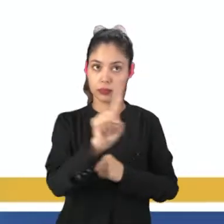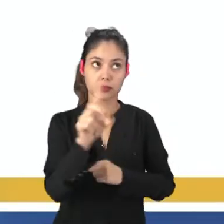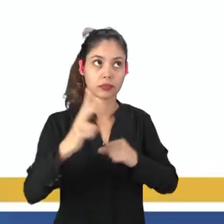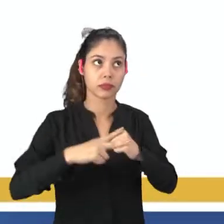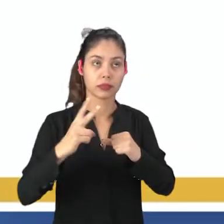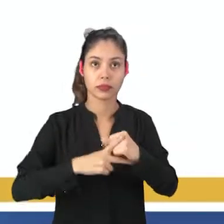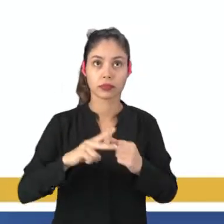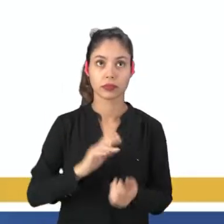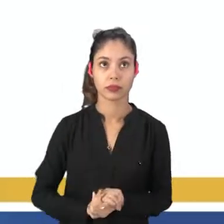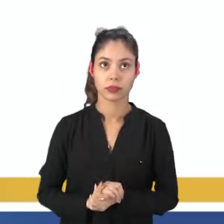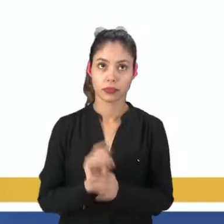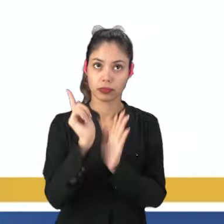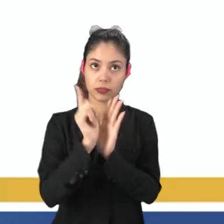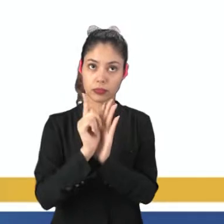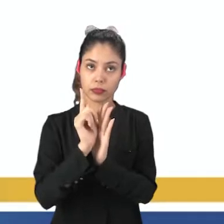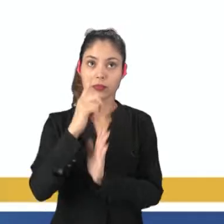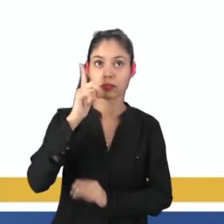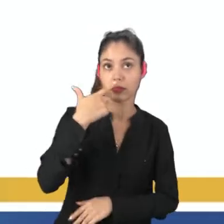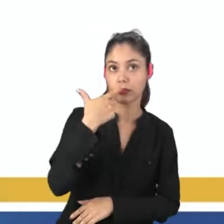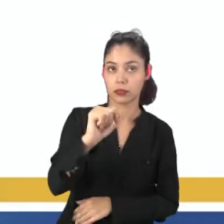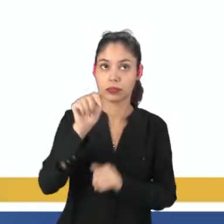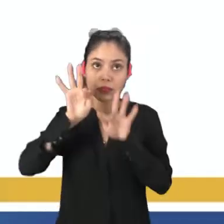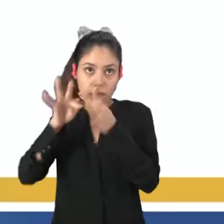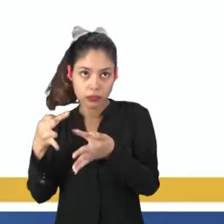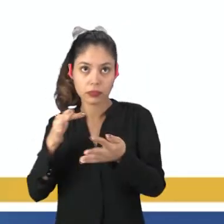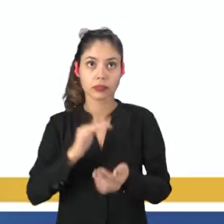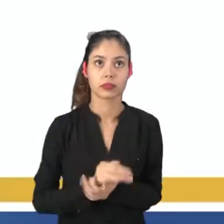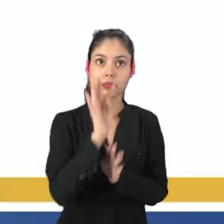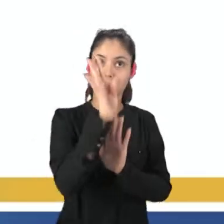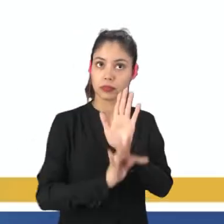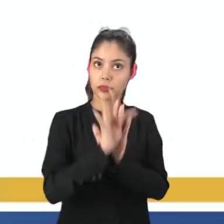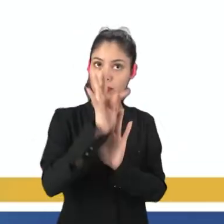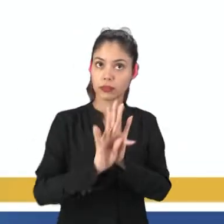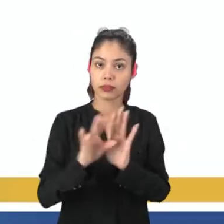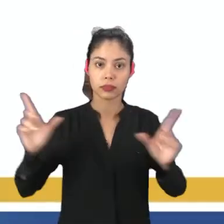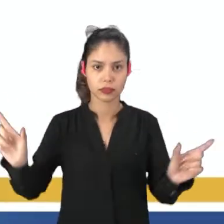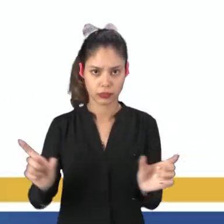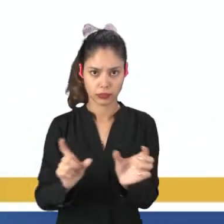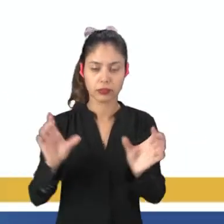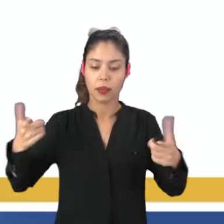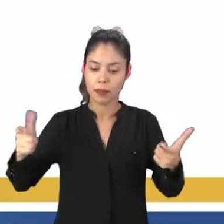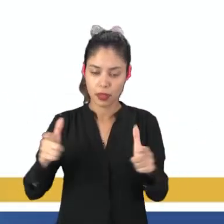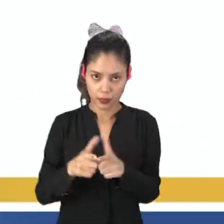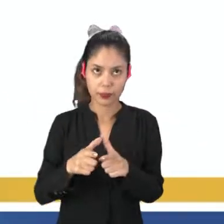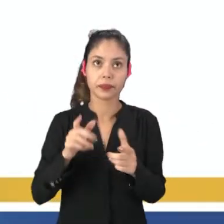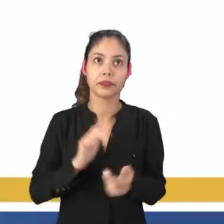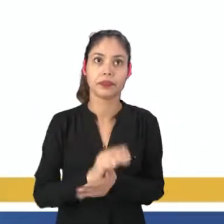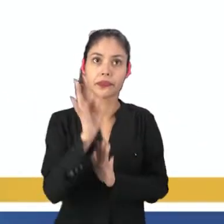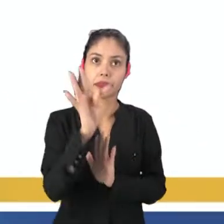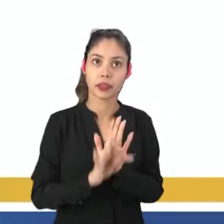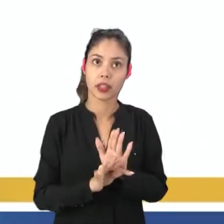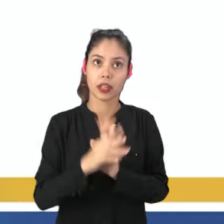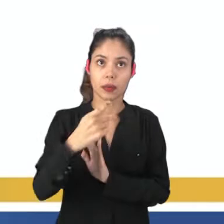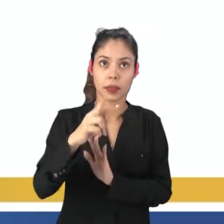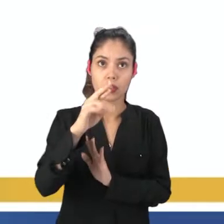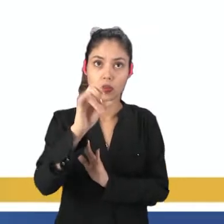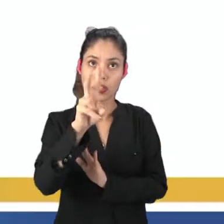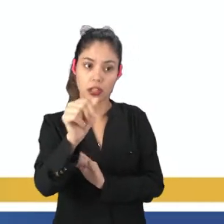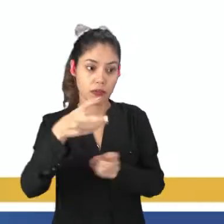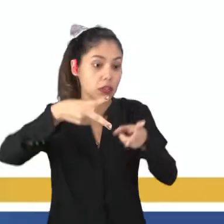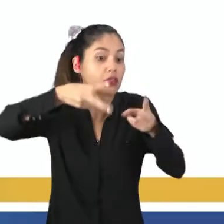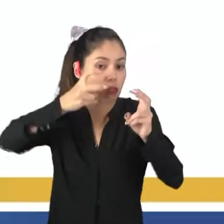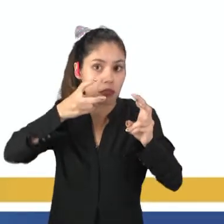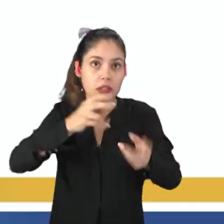verbal, linguagem simples, textos relativamente curtos, textos persuasivos e